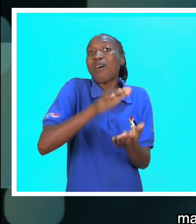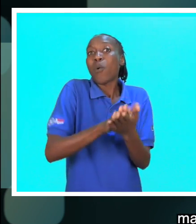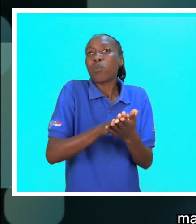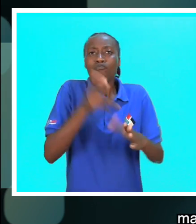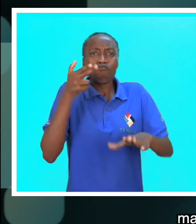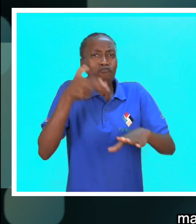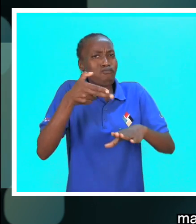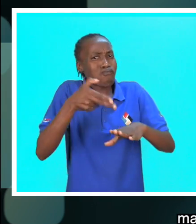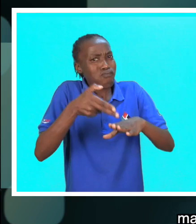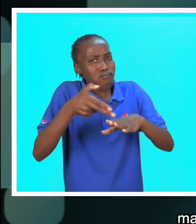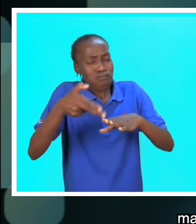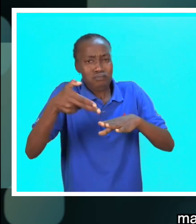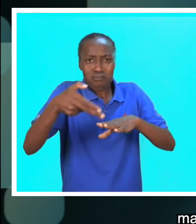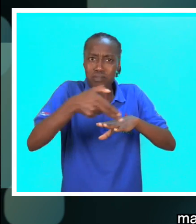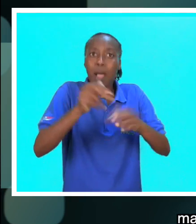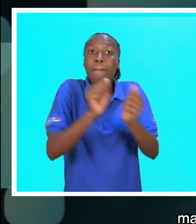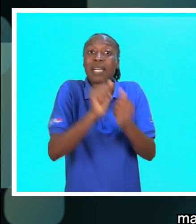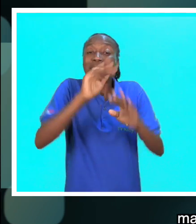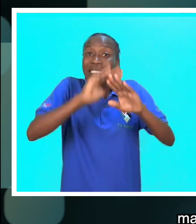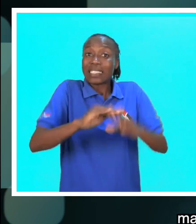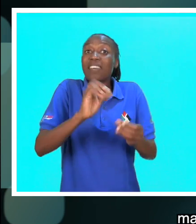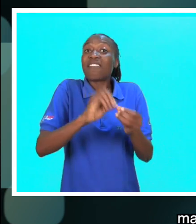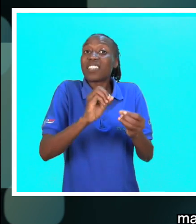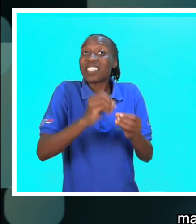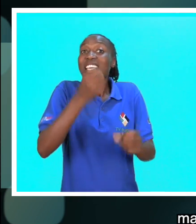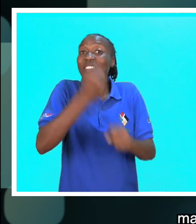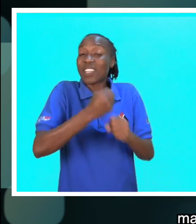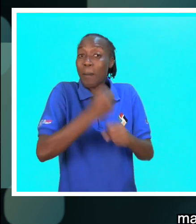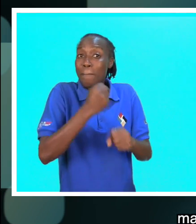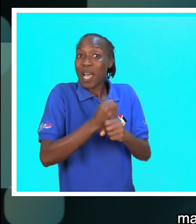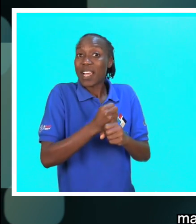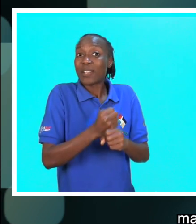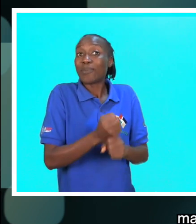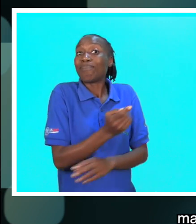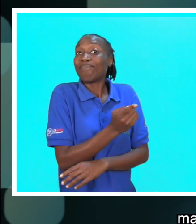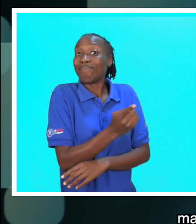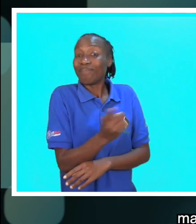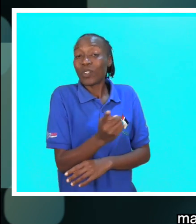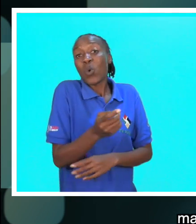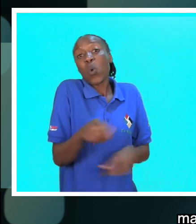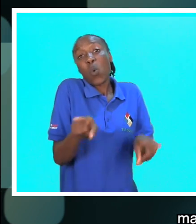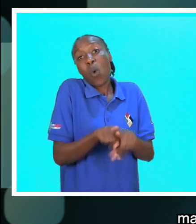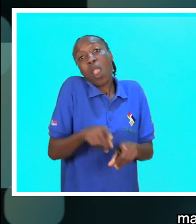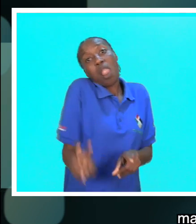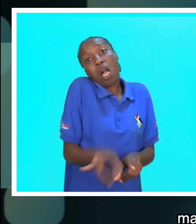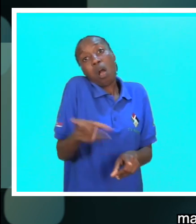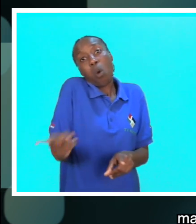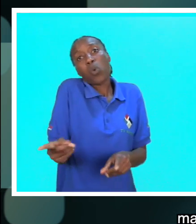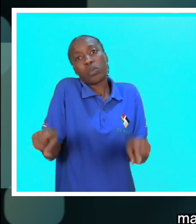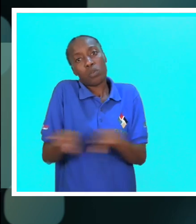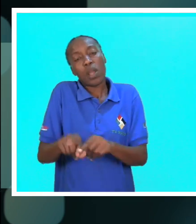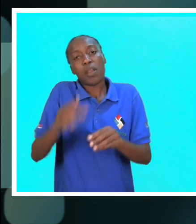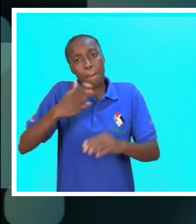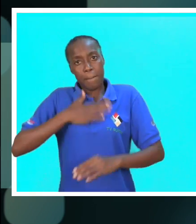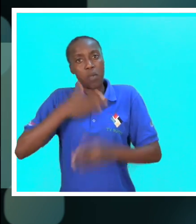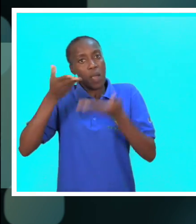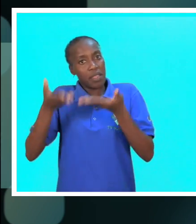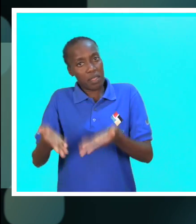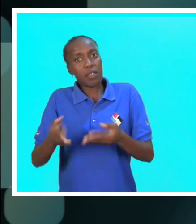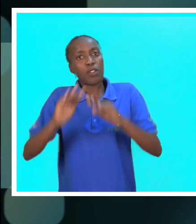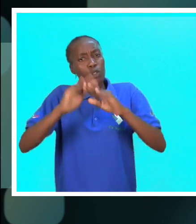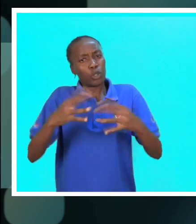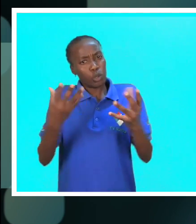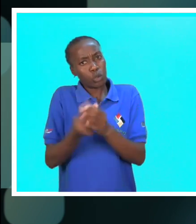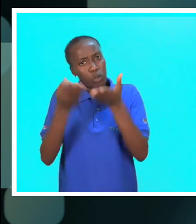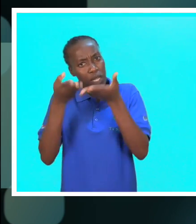da serelharia, mas está a fazer o trabalho e consoante como que eu estou a fazer também aqui.